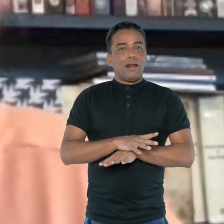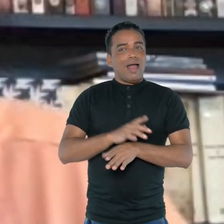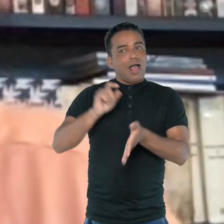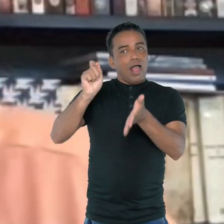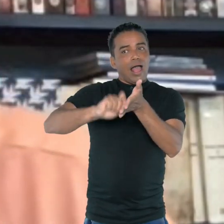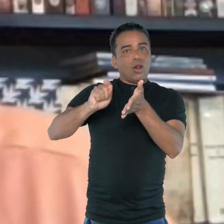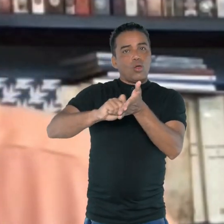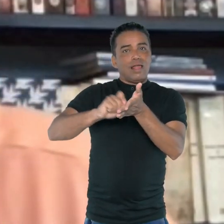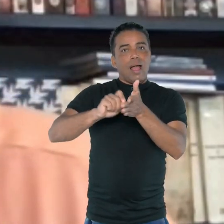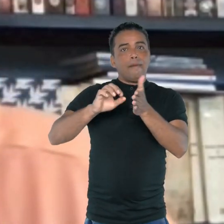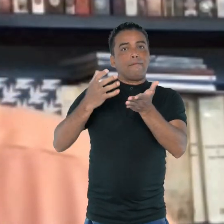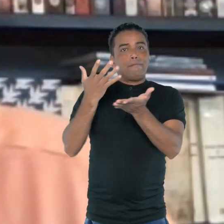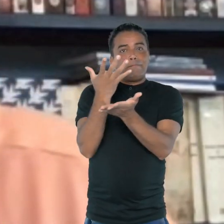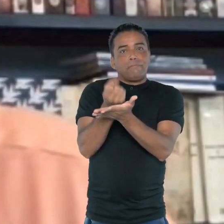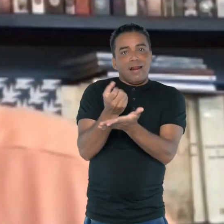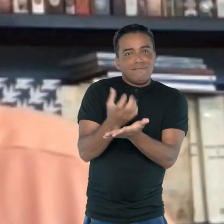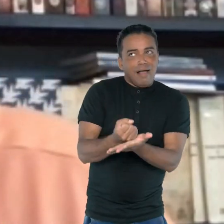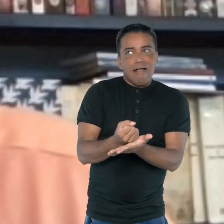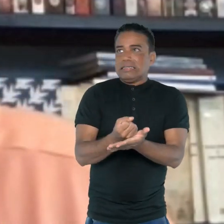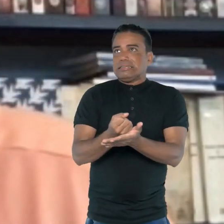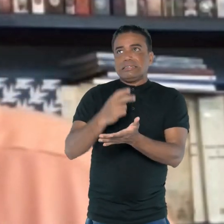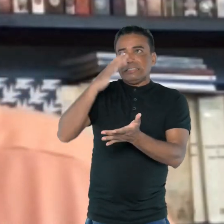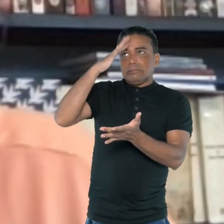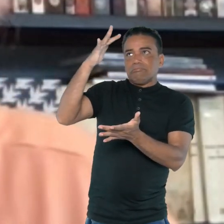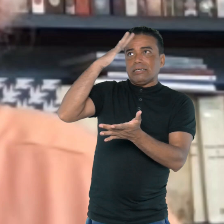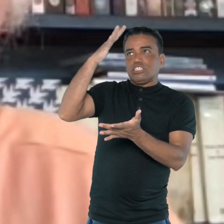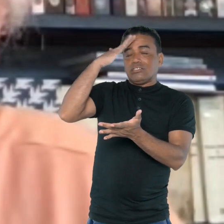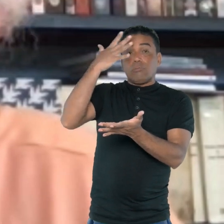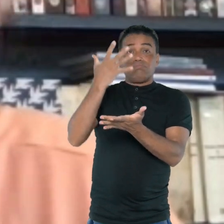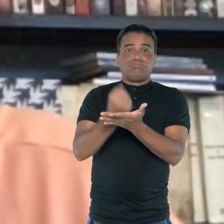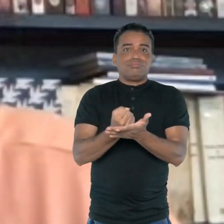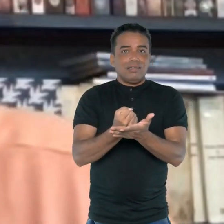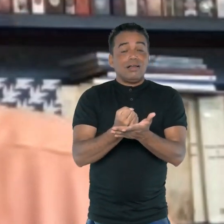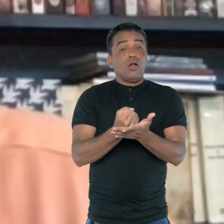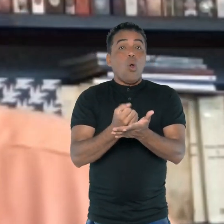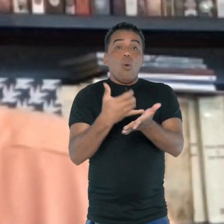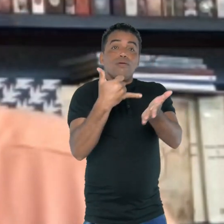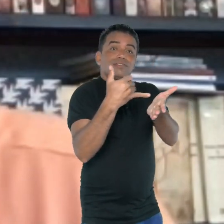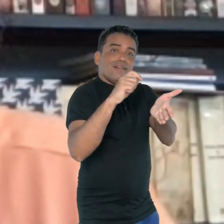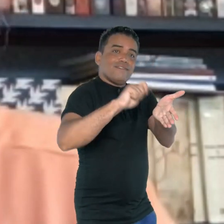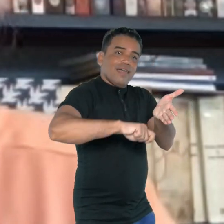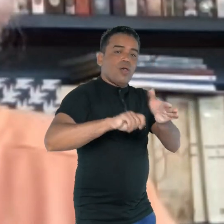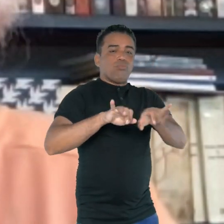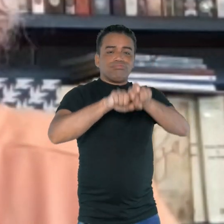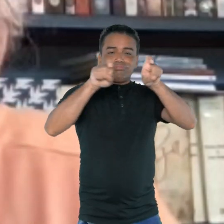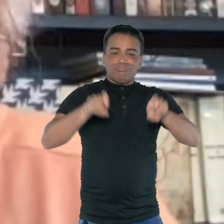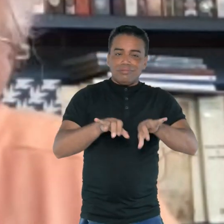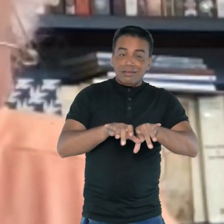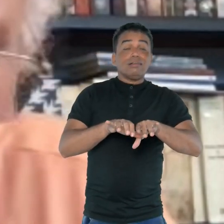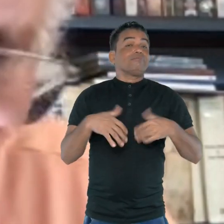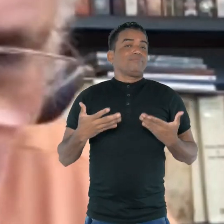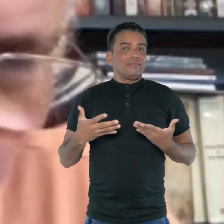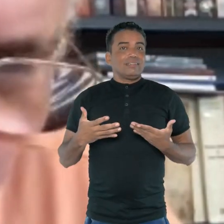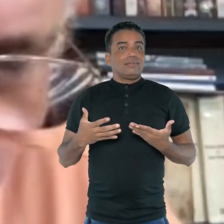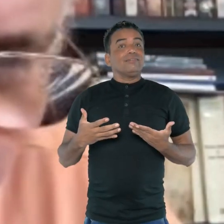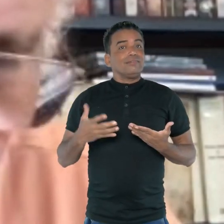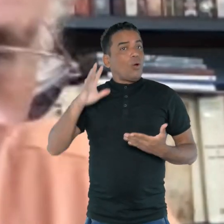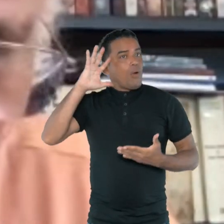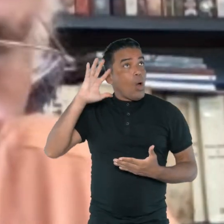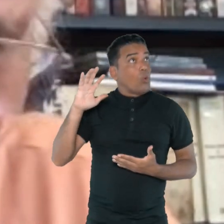quando subitamente a gente imagina alguma coisa, quando um fato qualquer que acontece